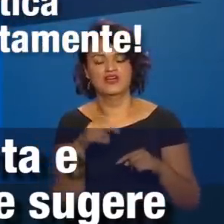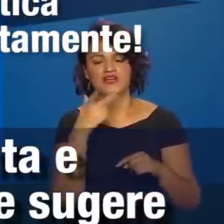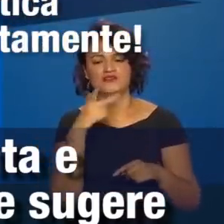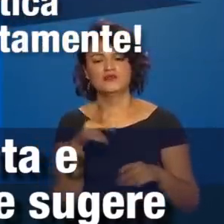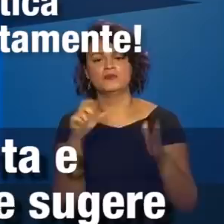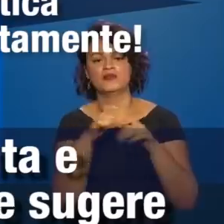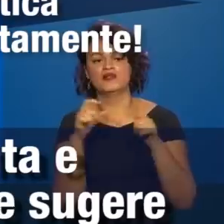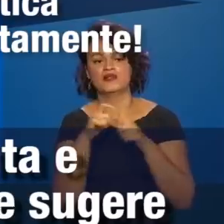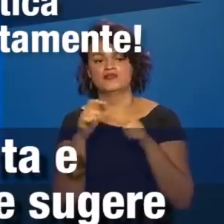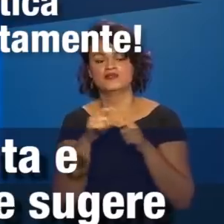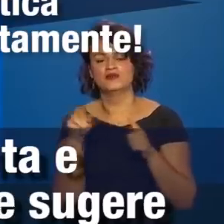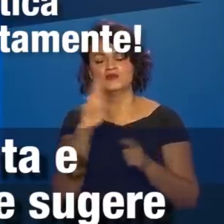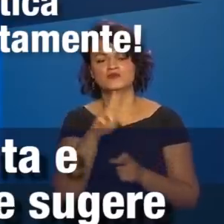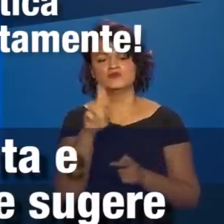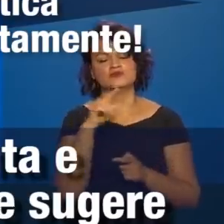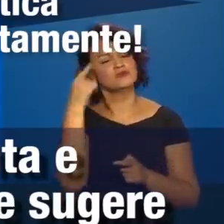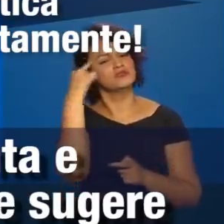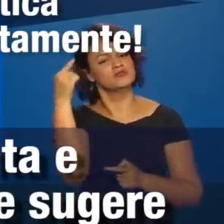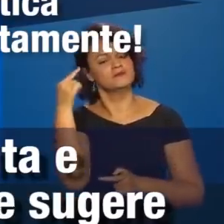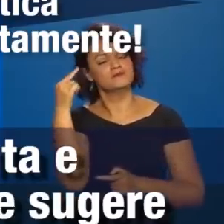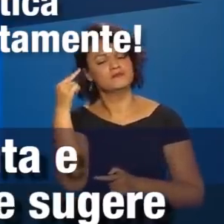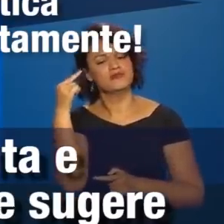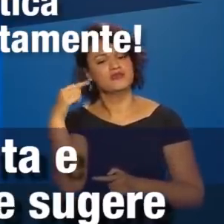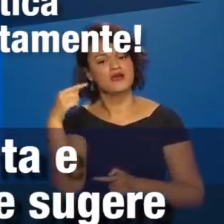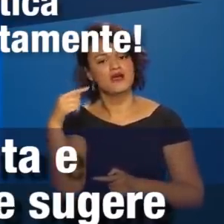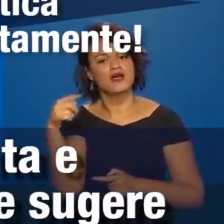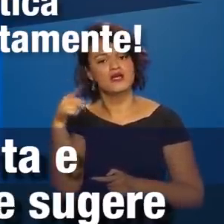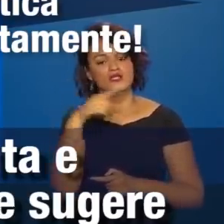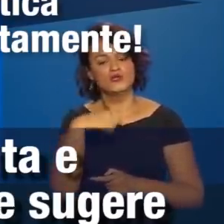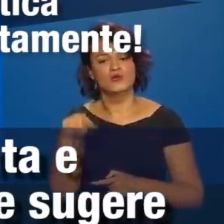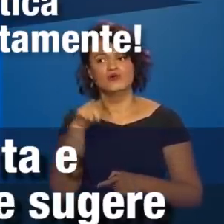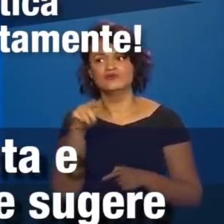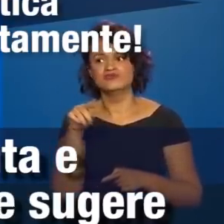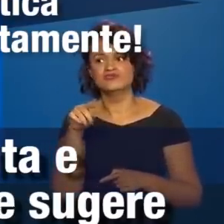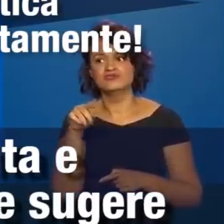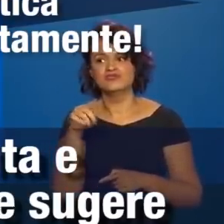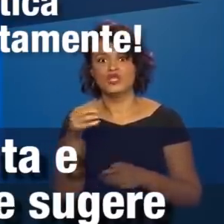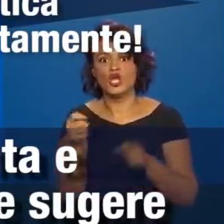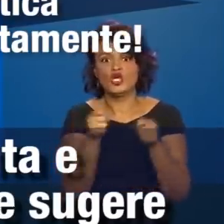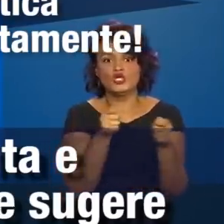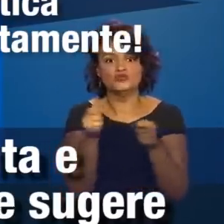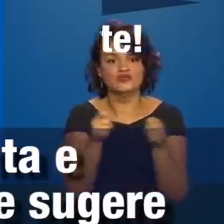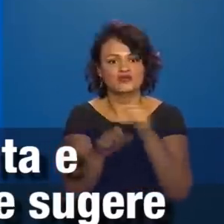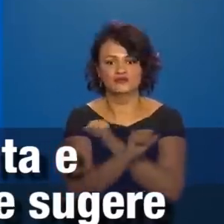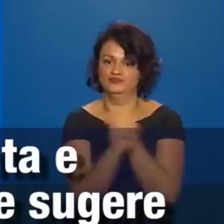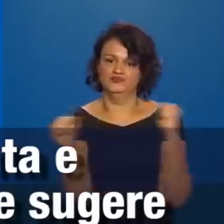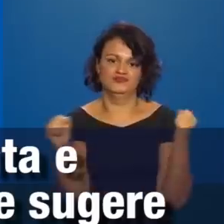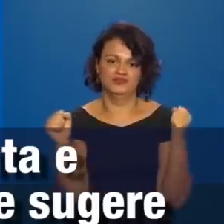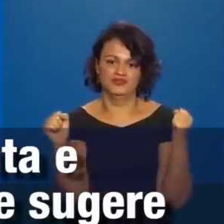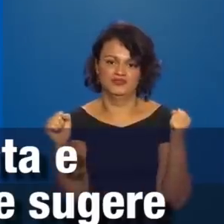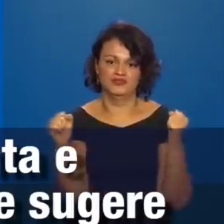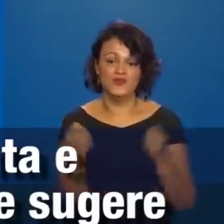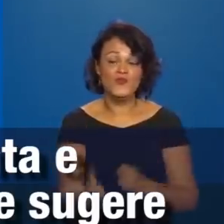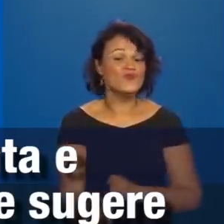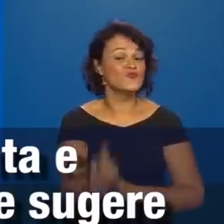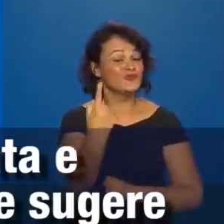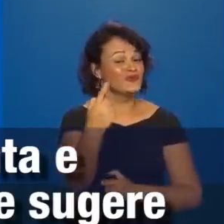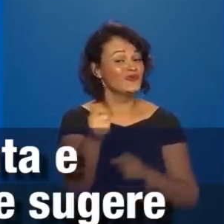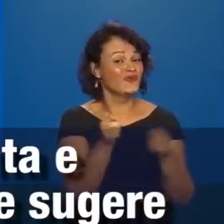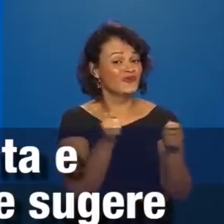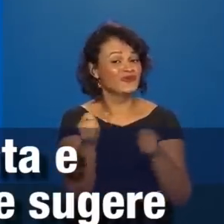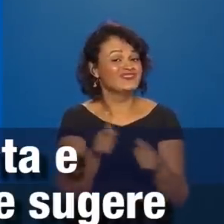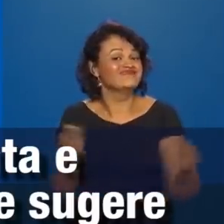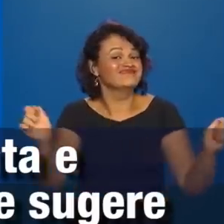inclusive, considerando que nós não temos instrumentos de controle. O único instrumento de controle